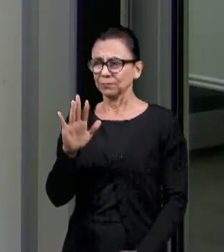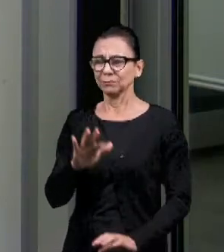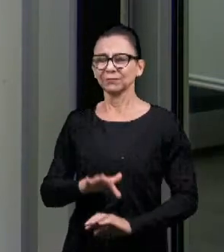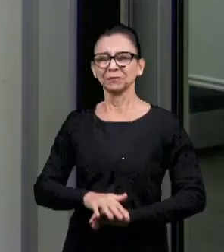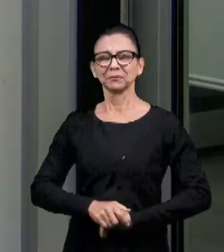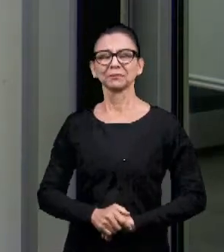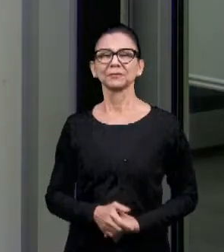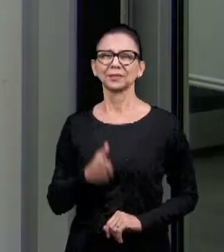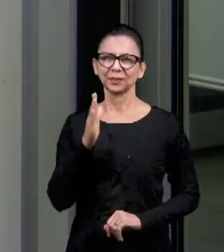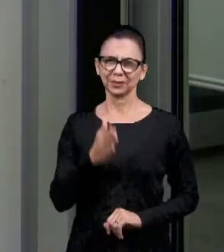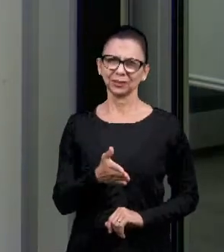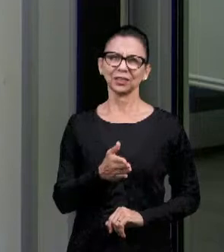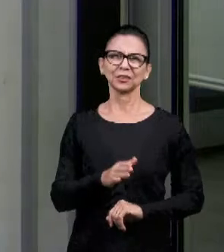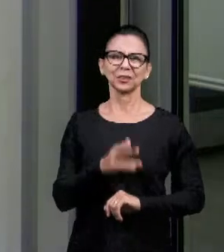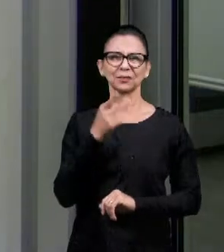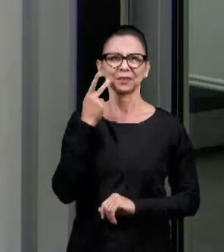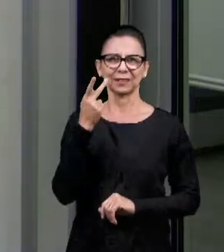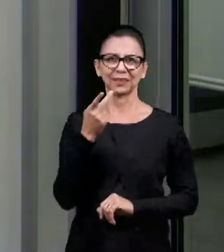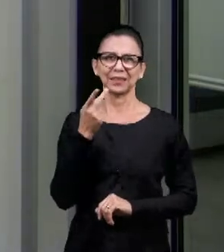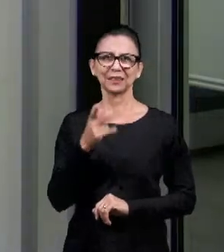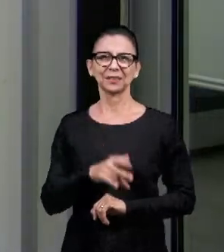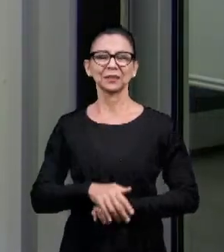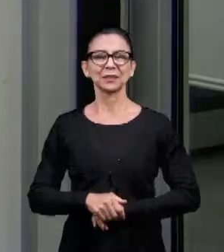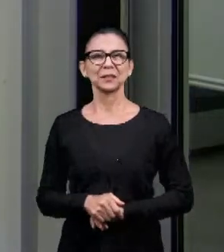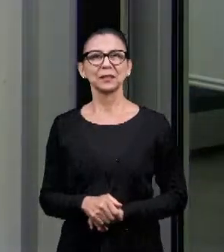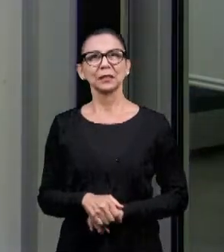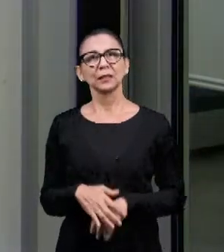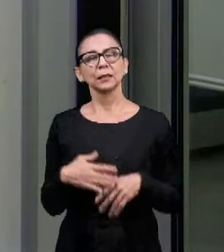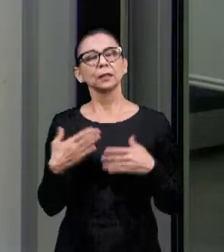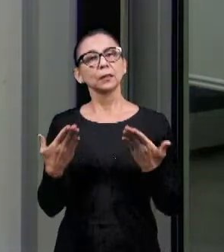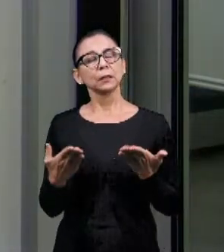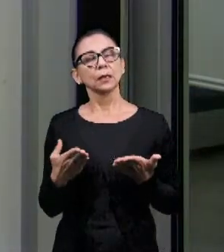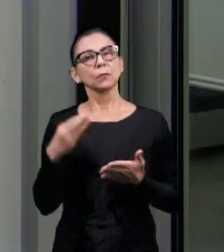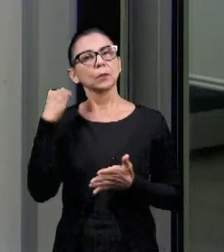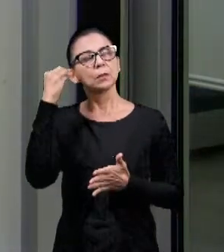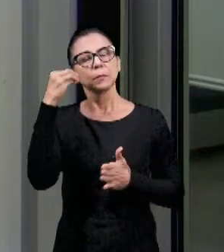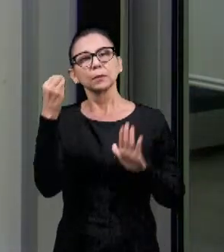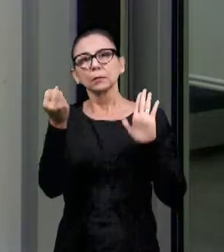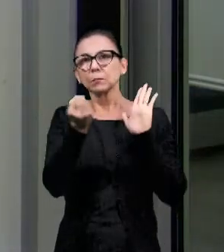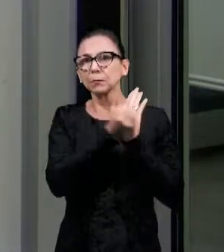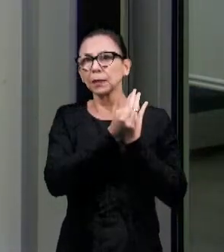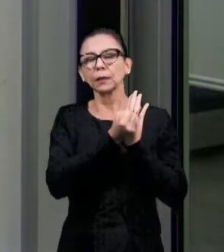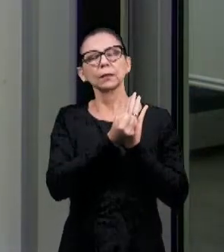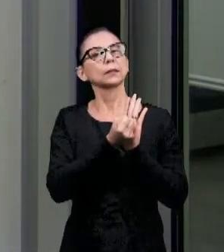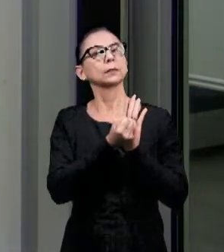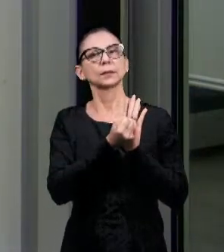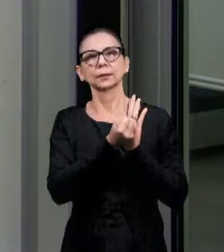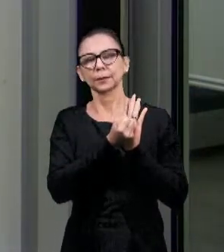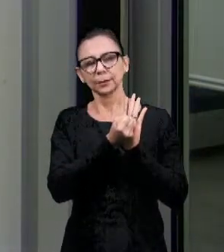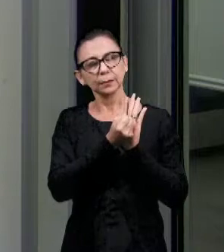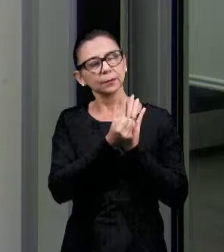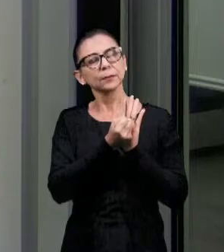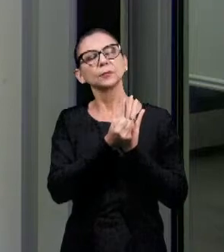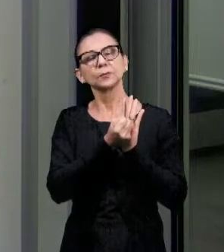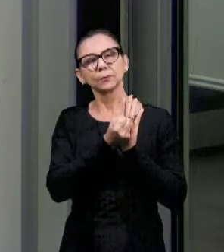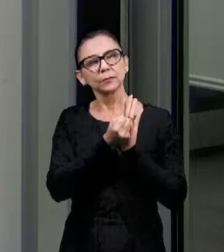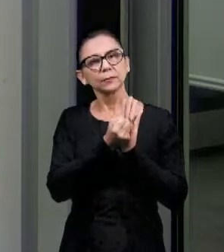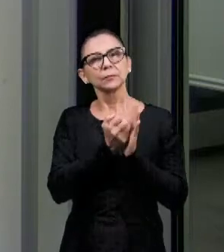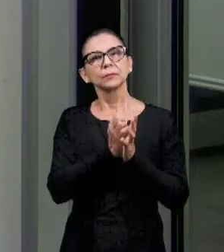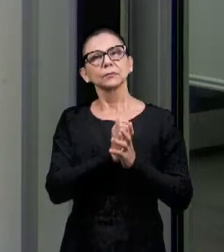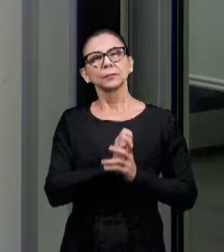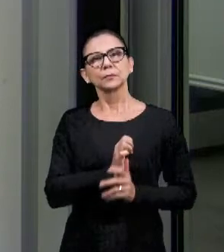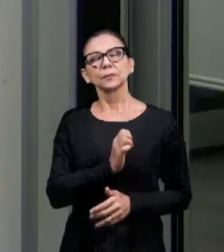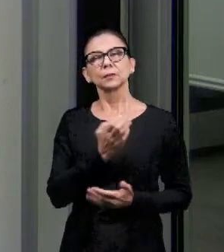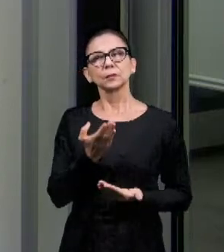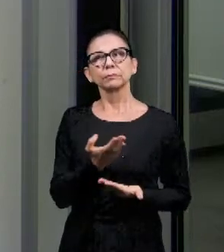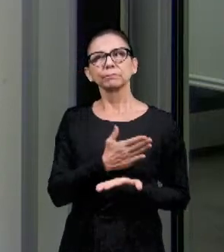e Jorge, e quem nos assiste, que marca muito, né? Que você entende que